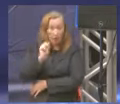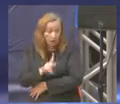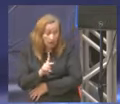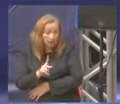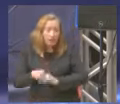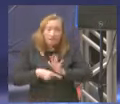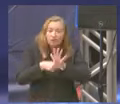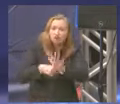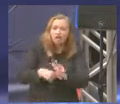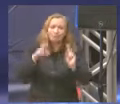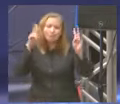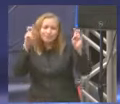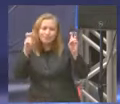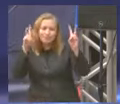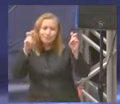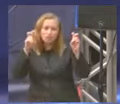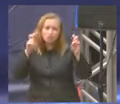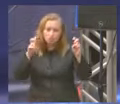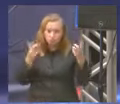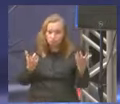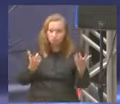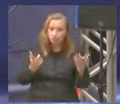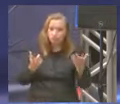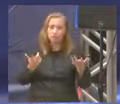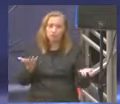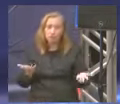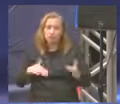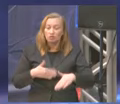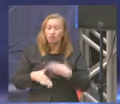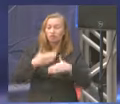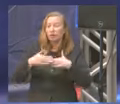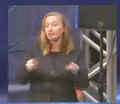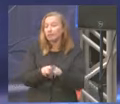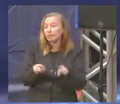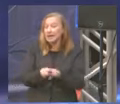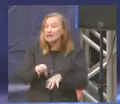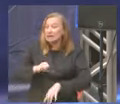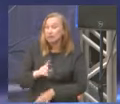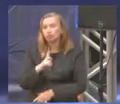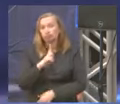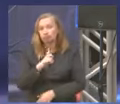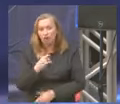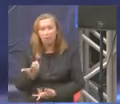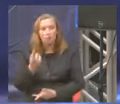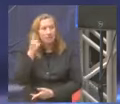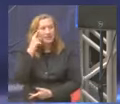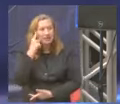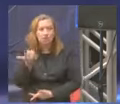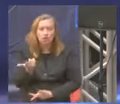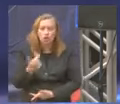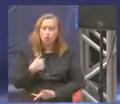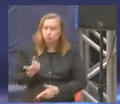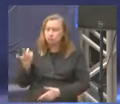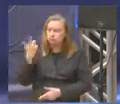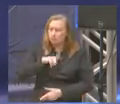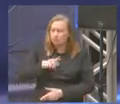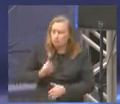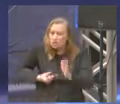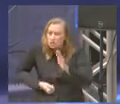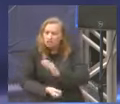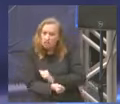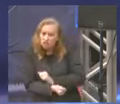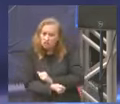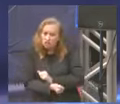ajudar nessa questão do fomento também, que aí se eu tenho uma perspectiva de eu conseguir investir